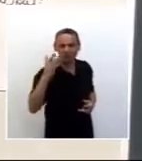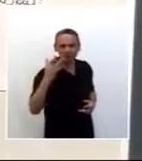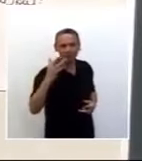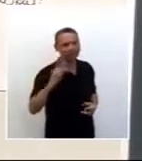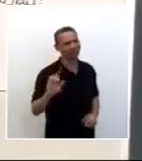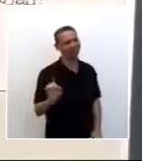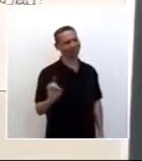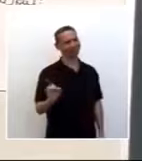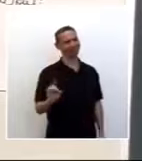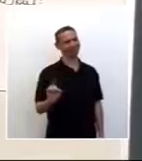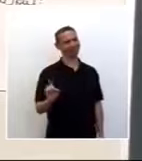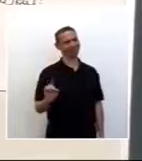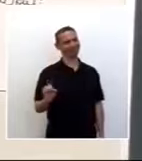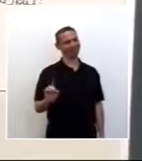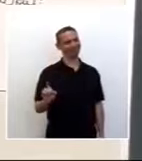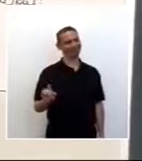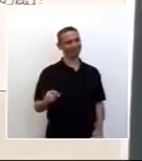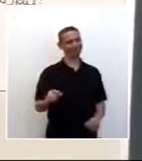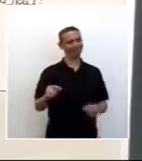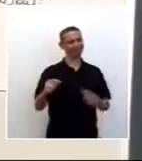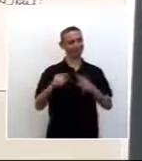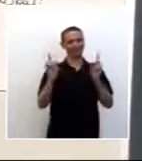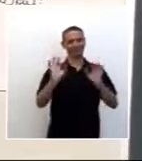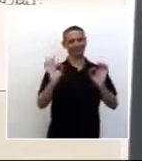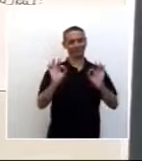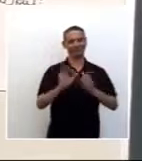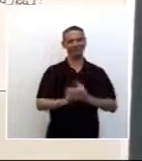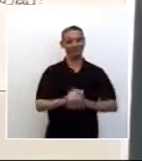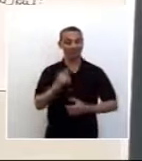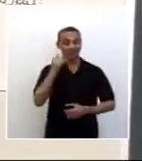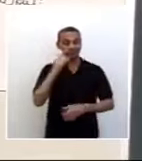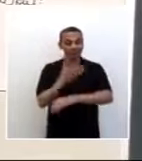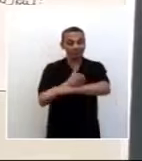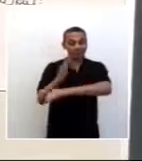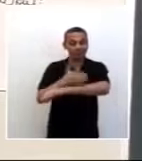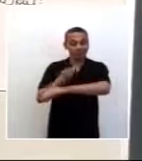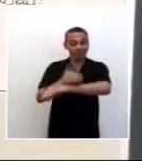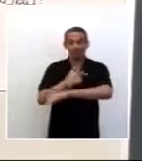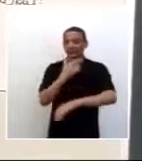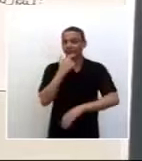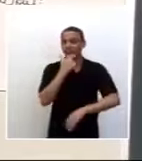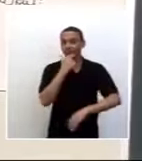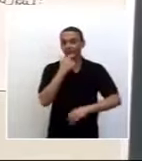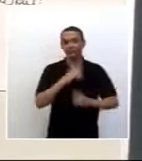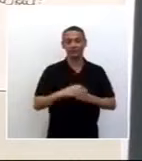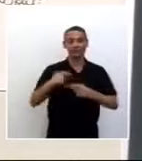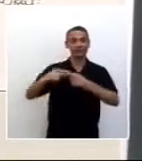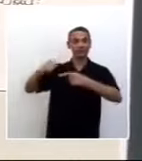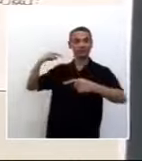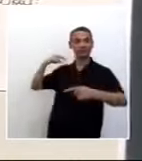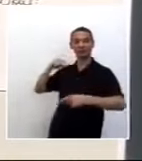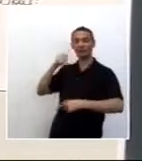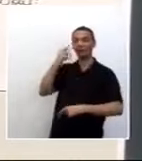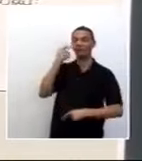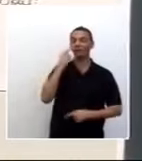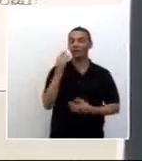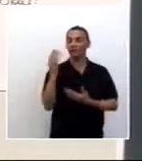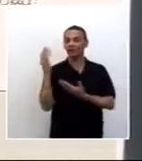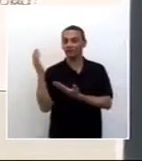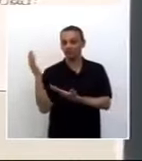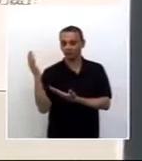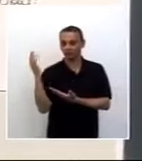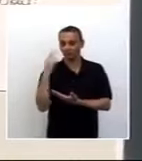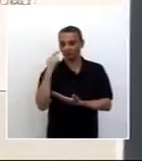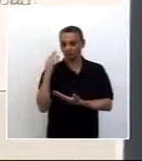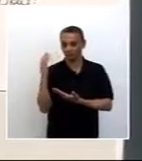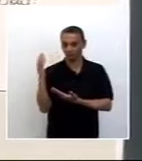muitas vezes não é Tá certo então vamos lá vamos praticar ó eu não falei isso a semana passada isso aqui chama-se da bom